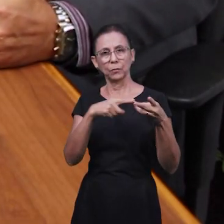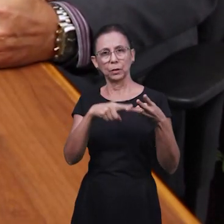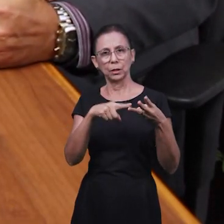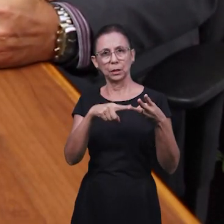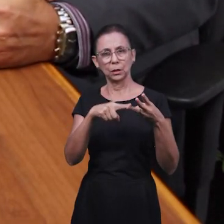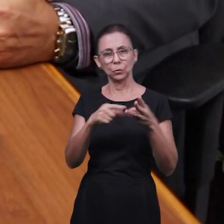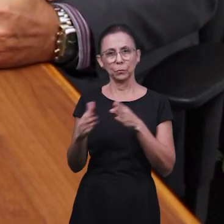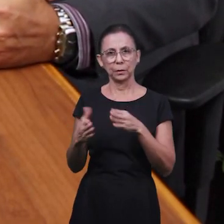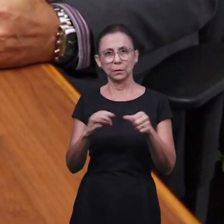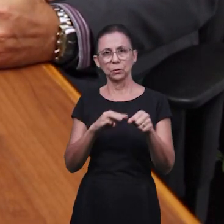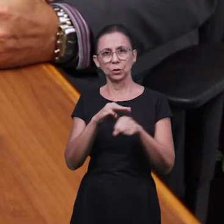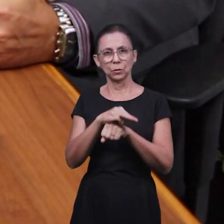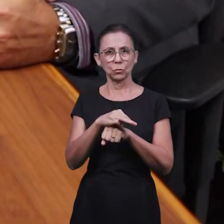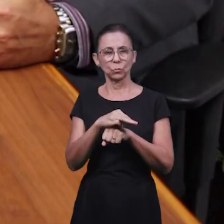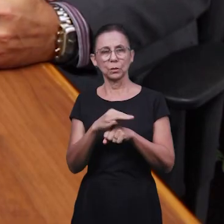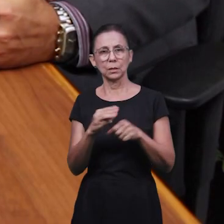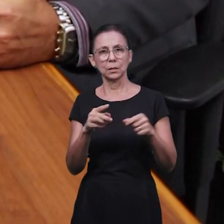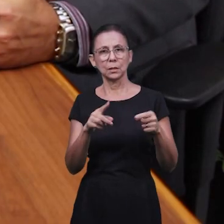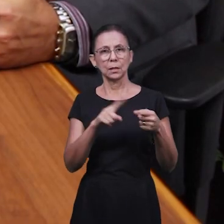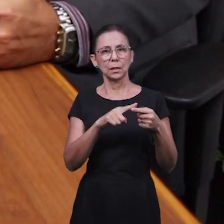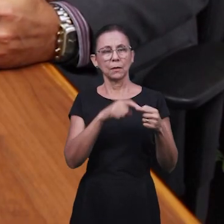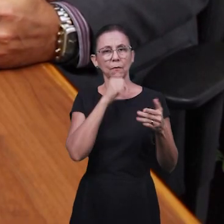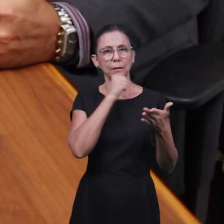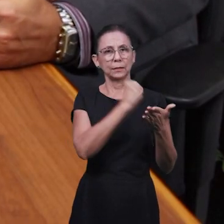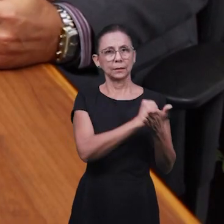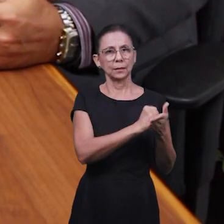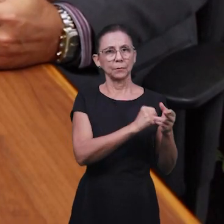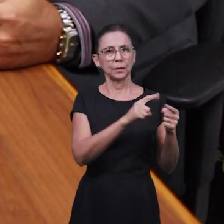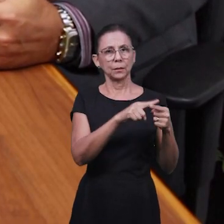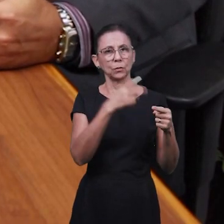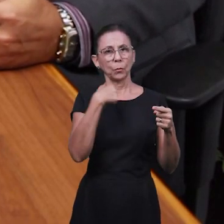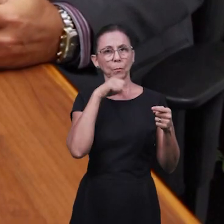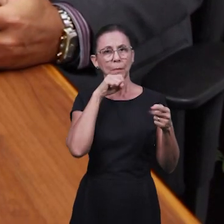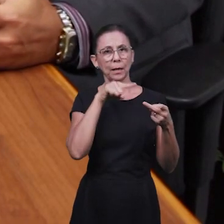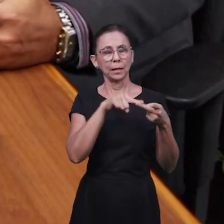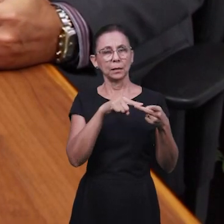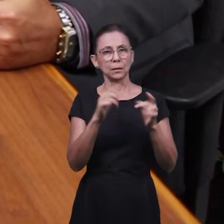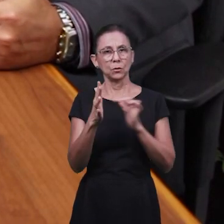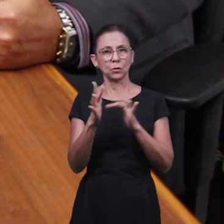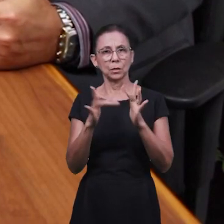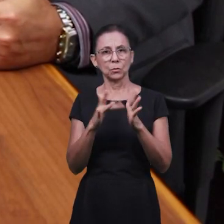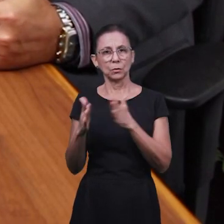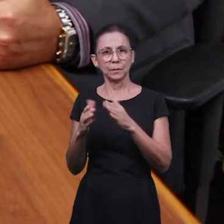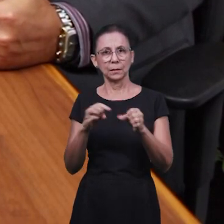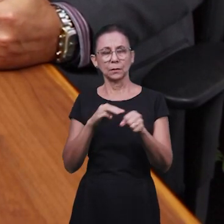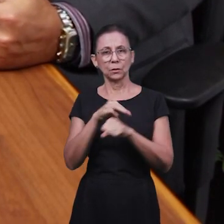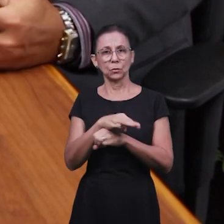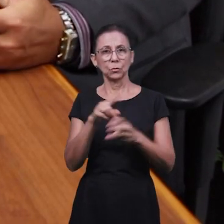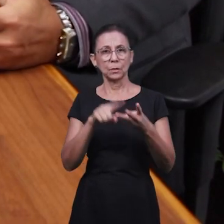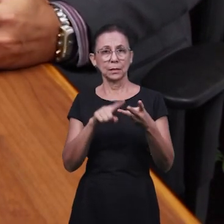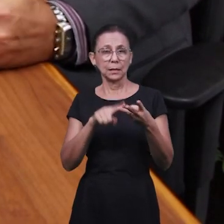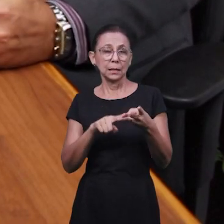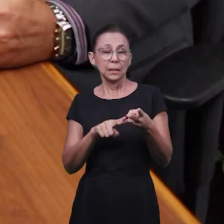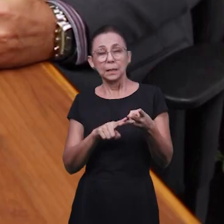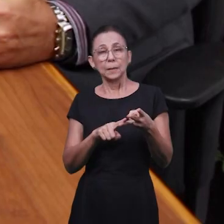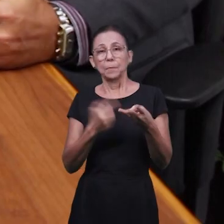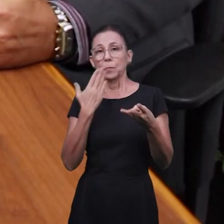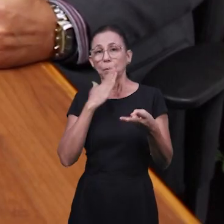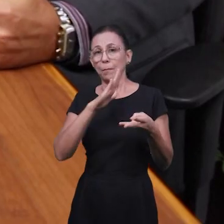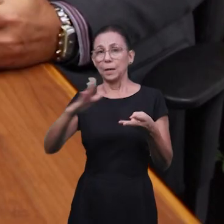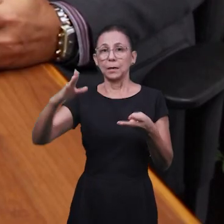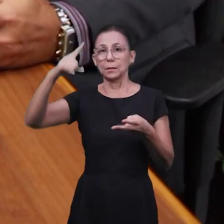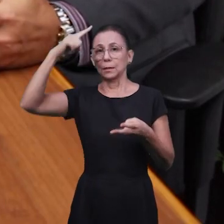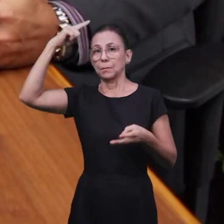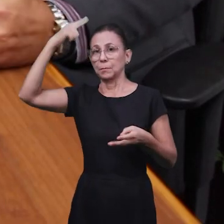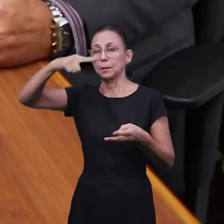Filho durante o ministério do Senhor Jesus ali, e a promessa, vos mandarei outro Consolador, né,